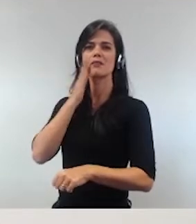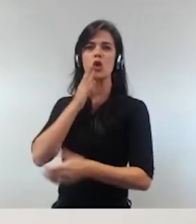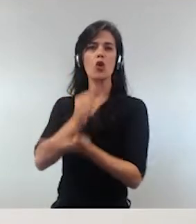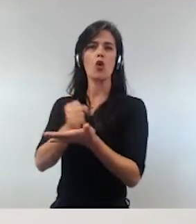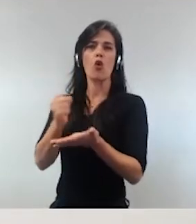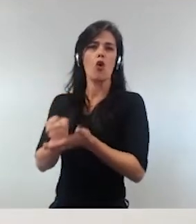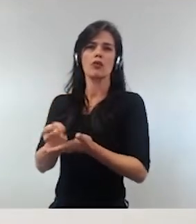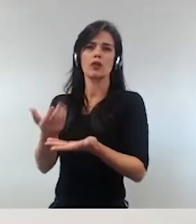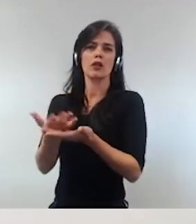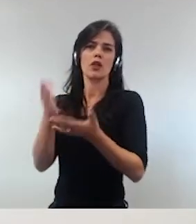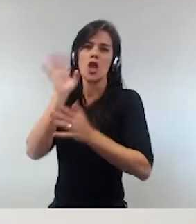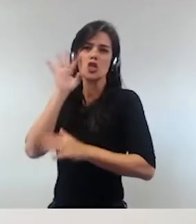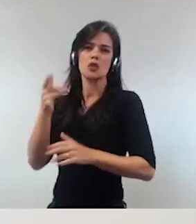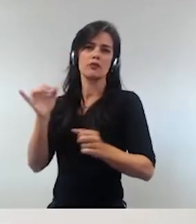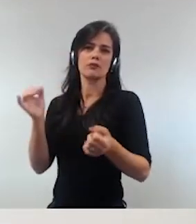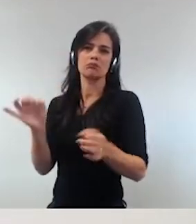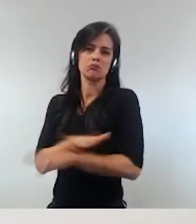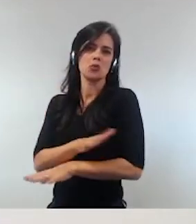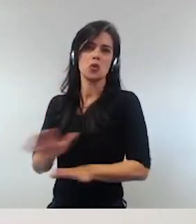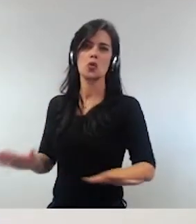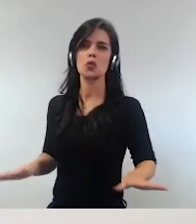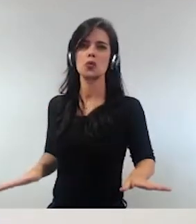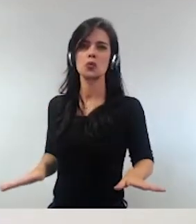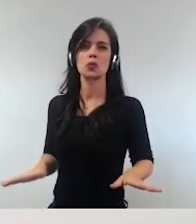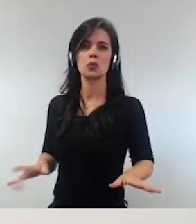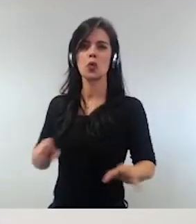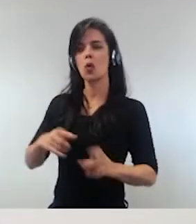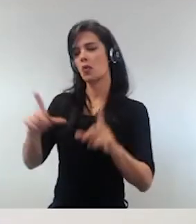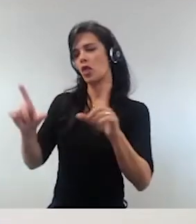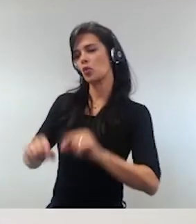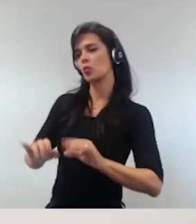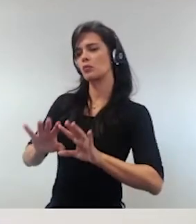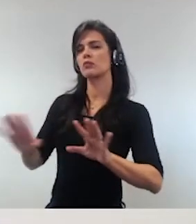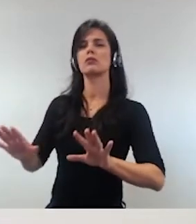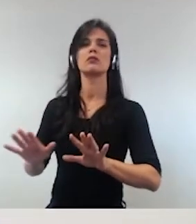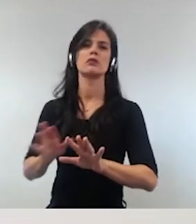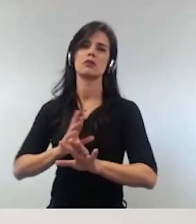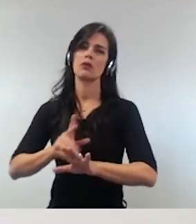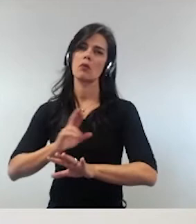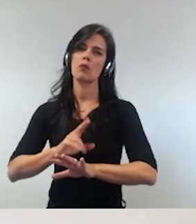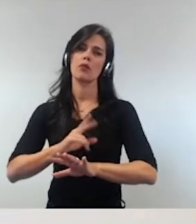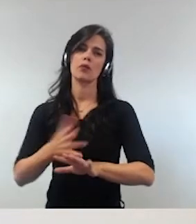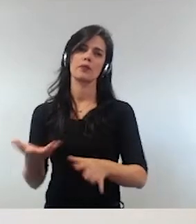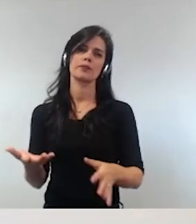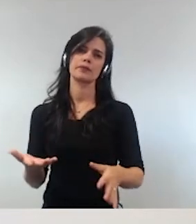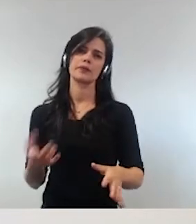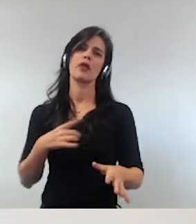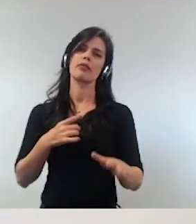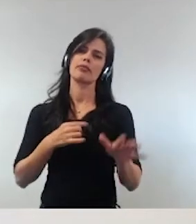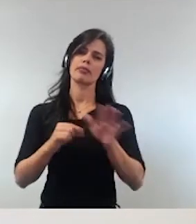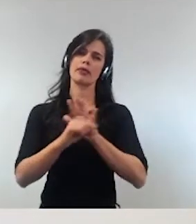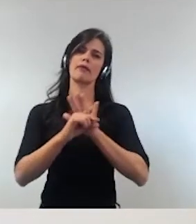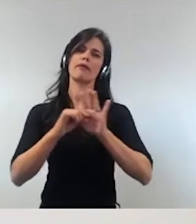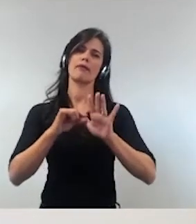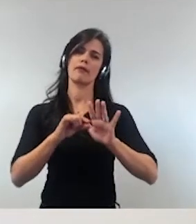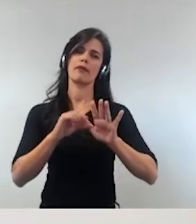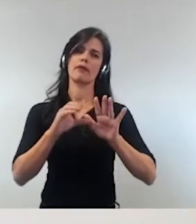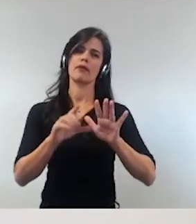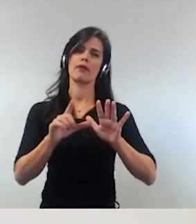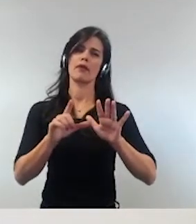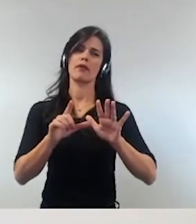estar resolvido ou reduzido. A cláusula de força maior, a